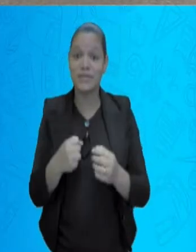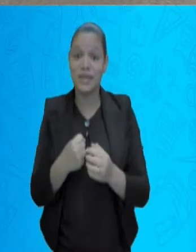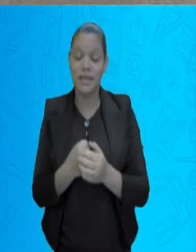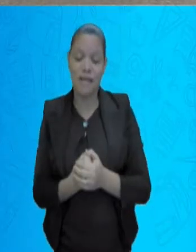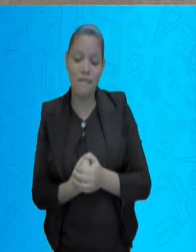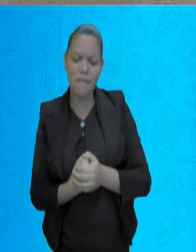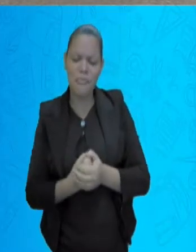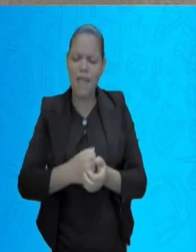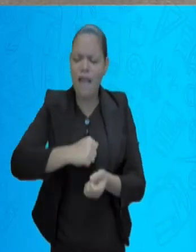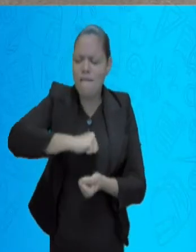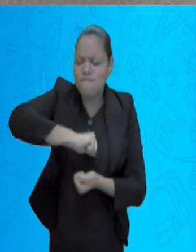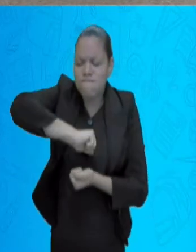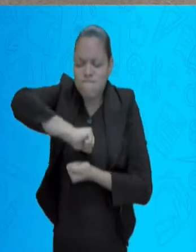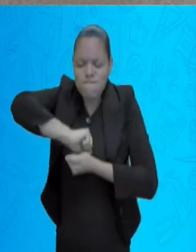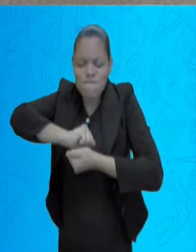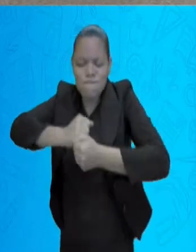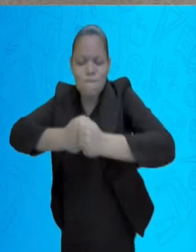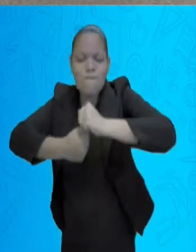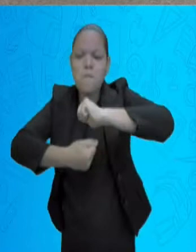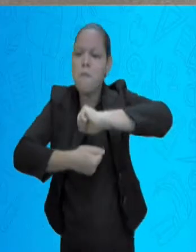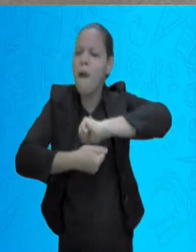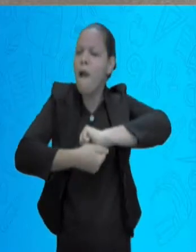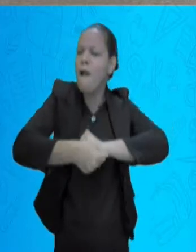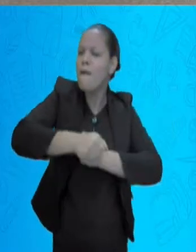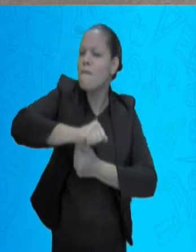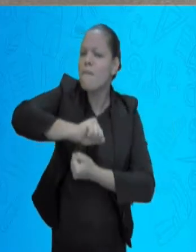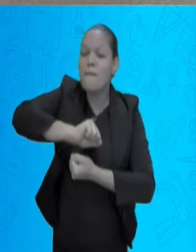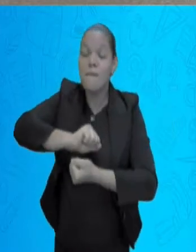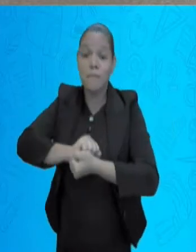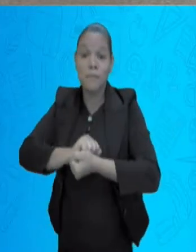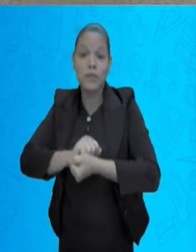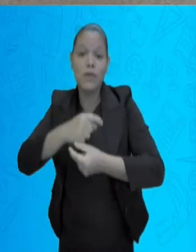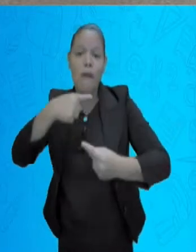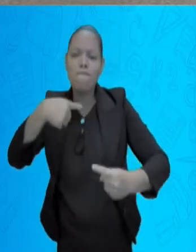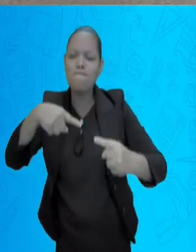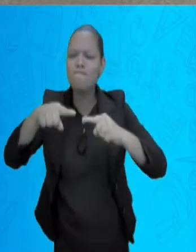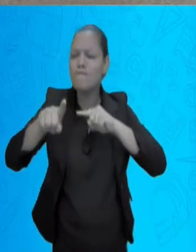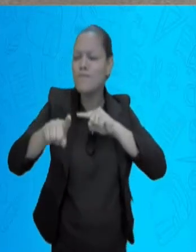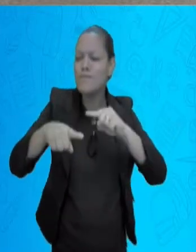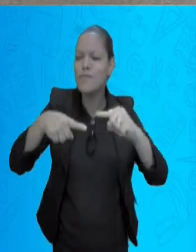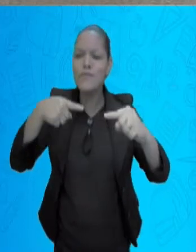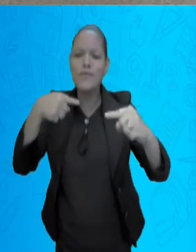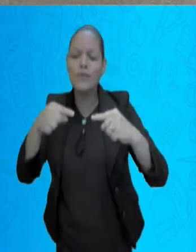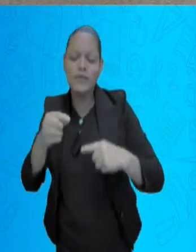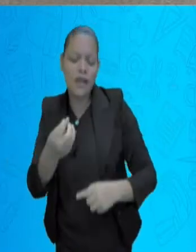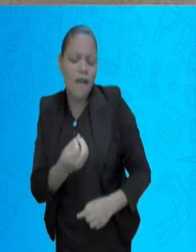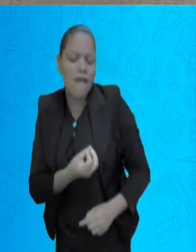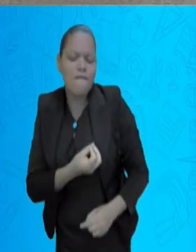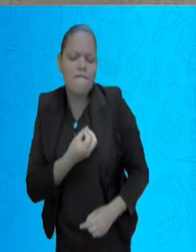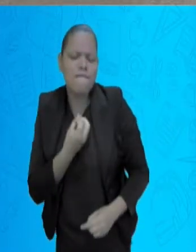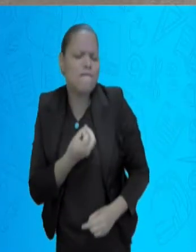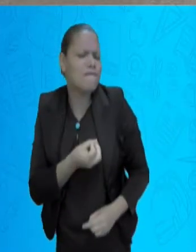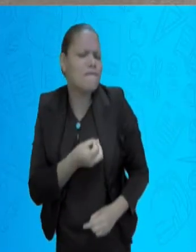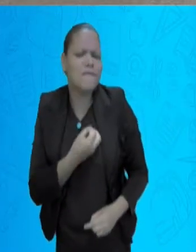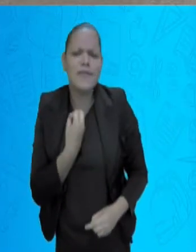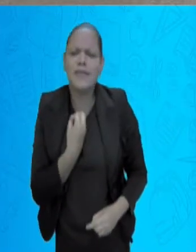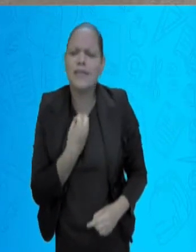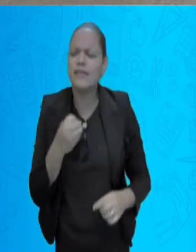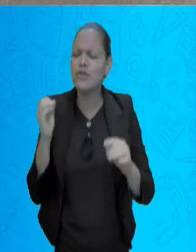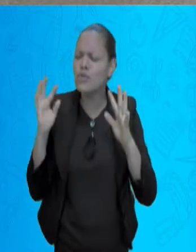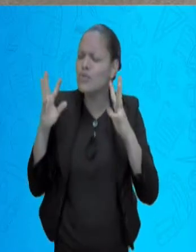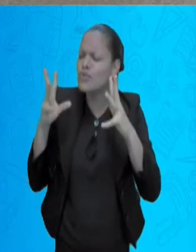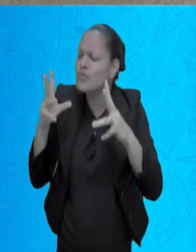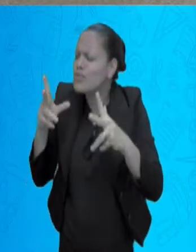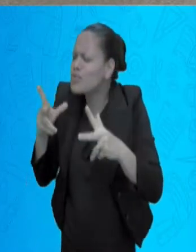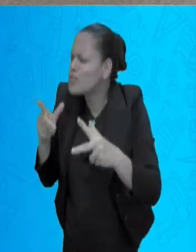vida da mesma forma que o som. Tudo que envolve música é bom para nós.